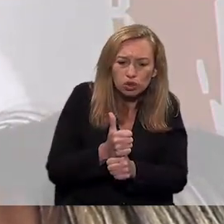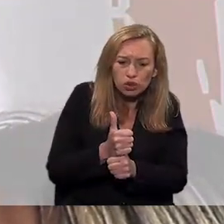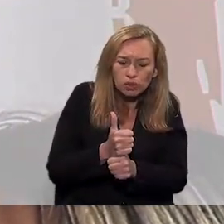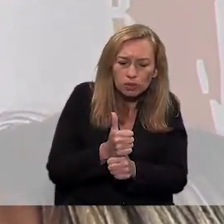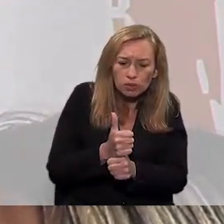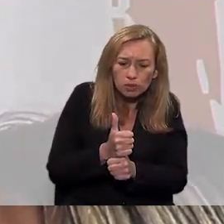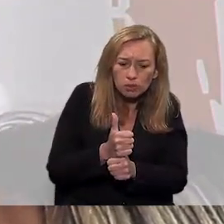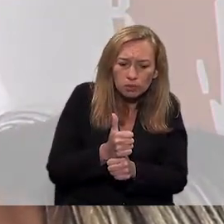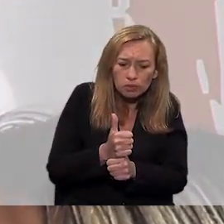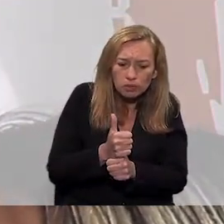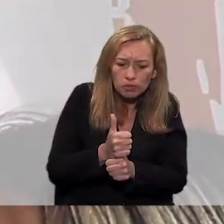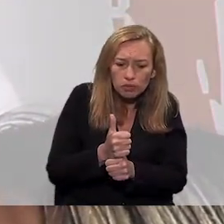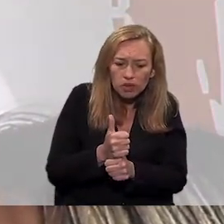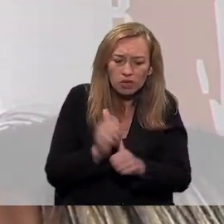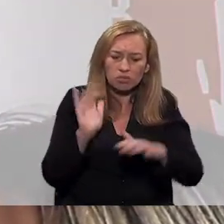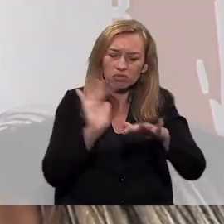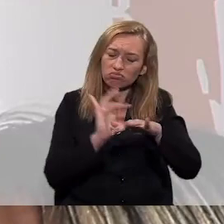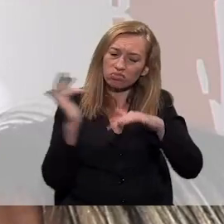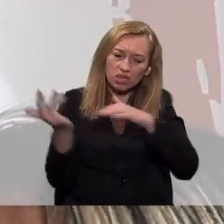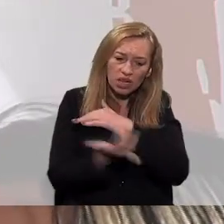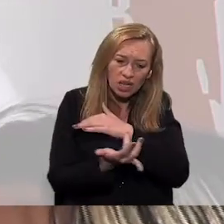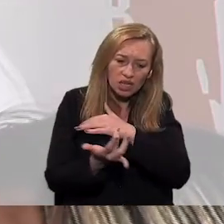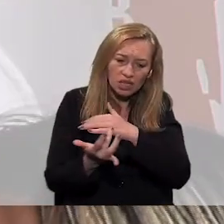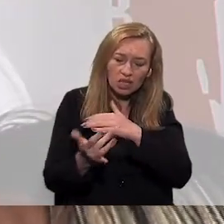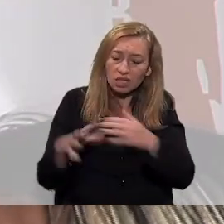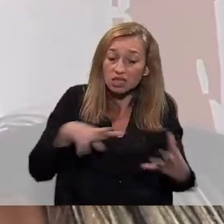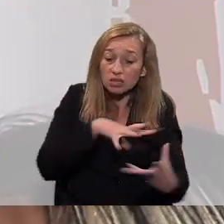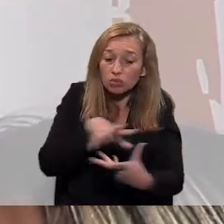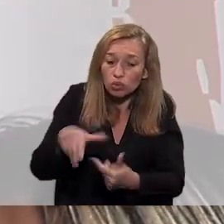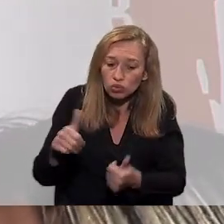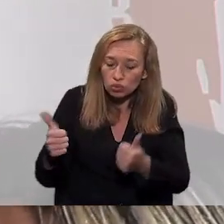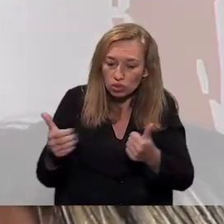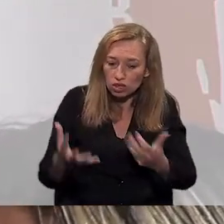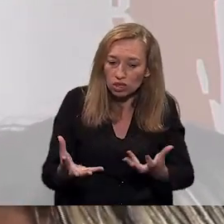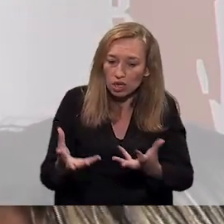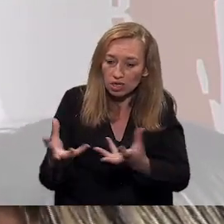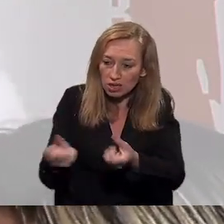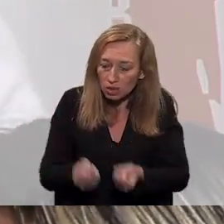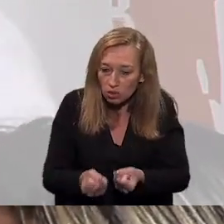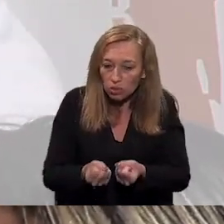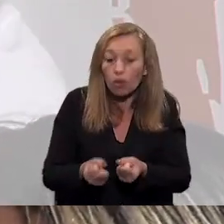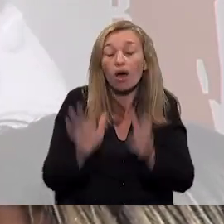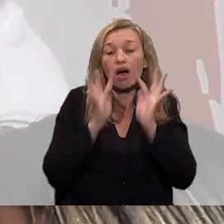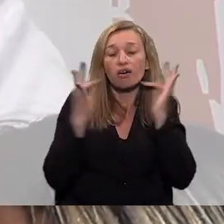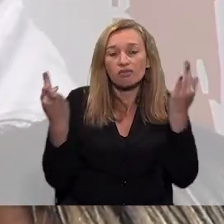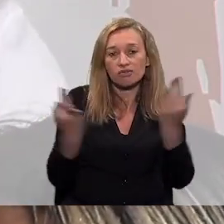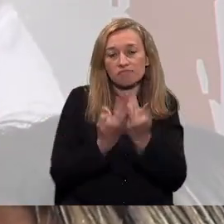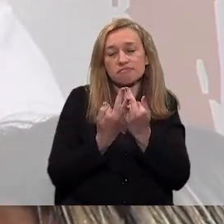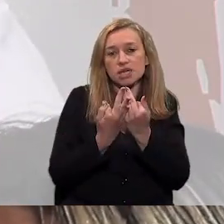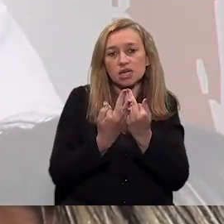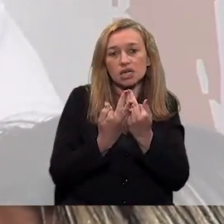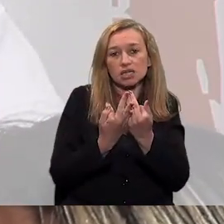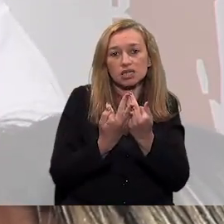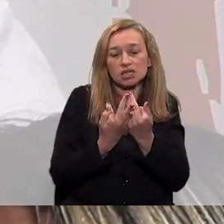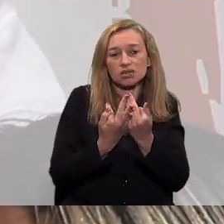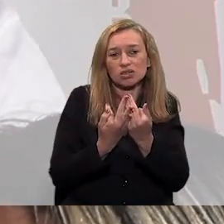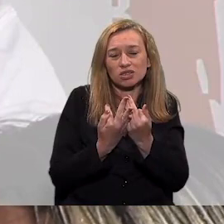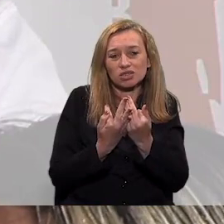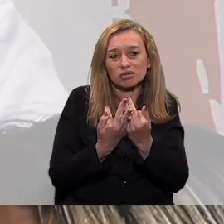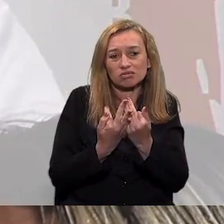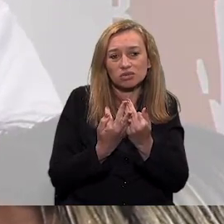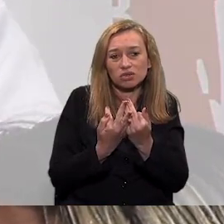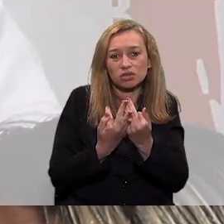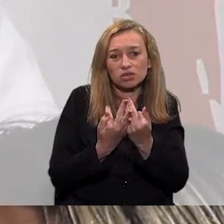substituição pela internet, por esse mundo acolhedor, a família tomou a